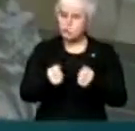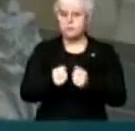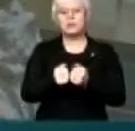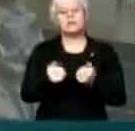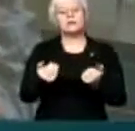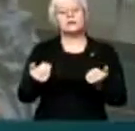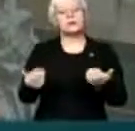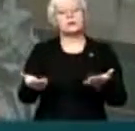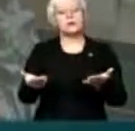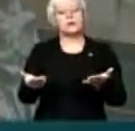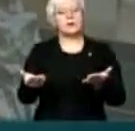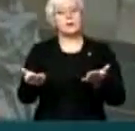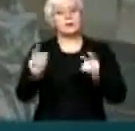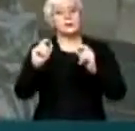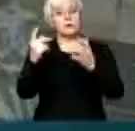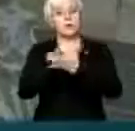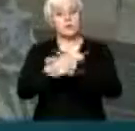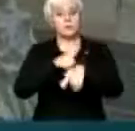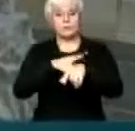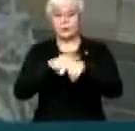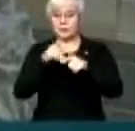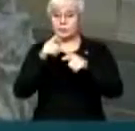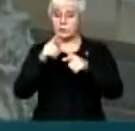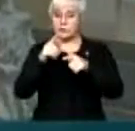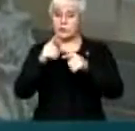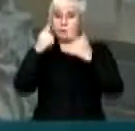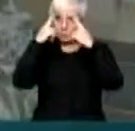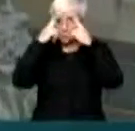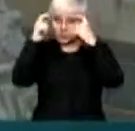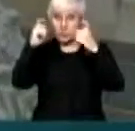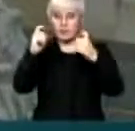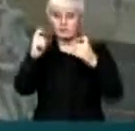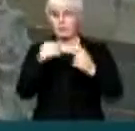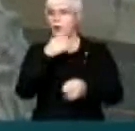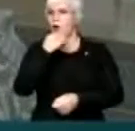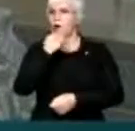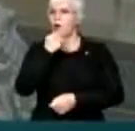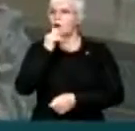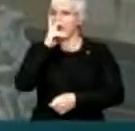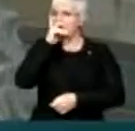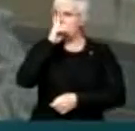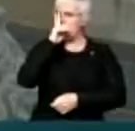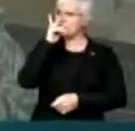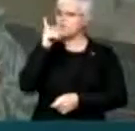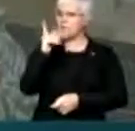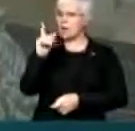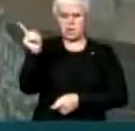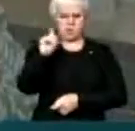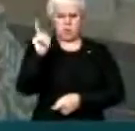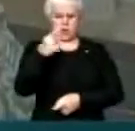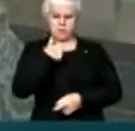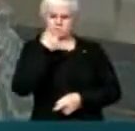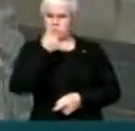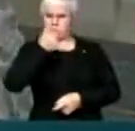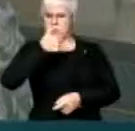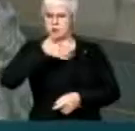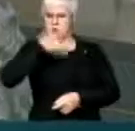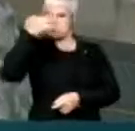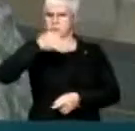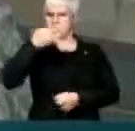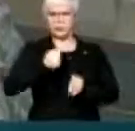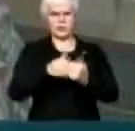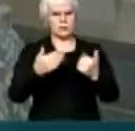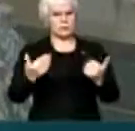ponto de que a reação a esse problema da violência contra a criança, contra o adolescente, contra a mulher, contra o ser humano de